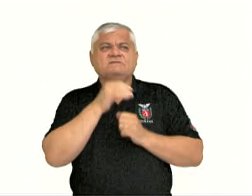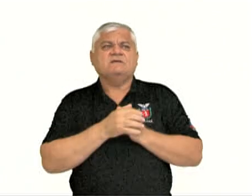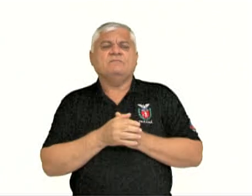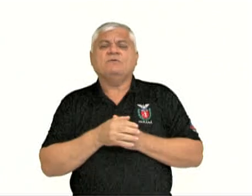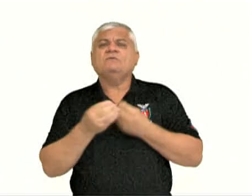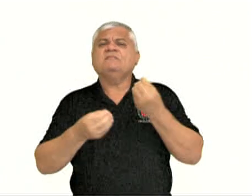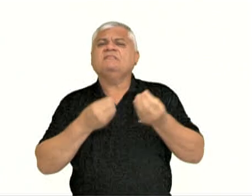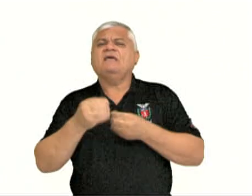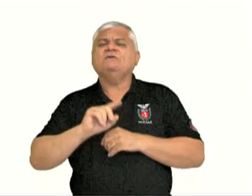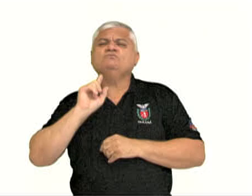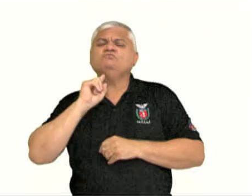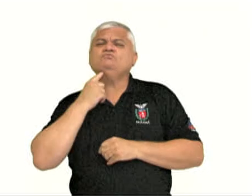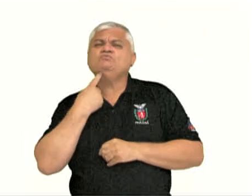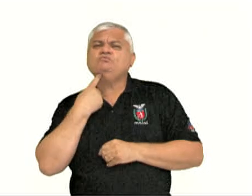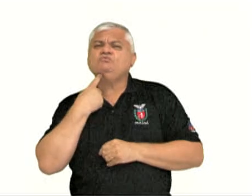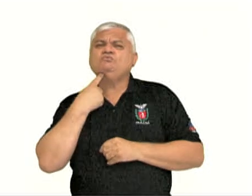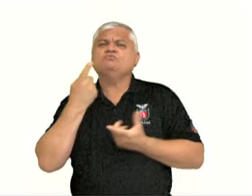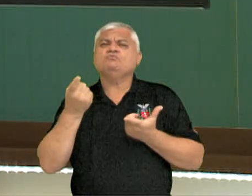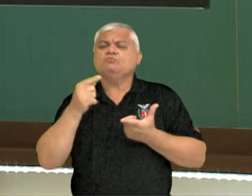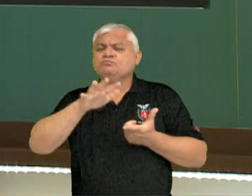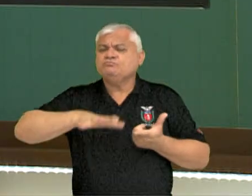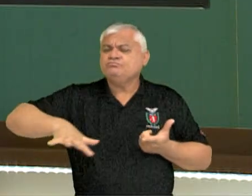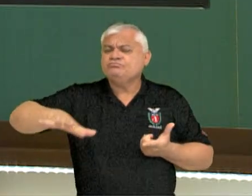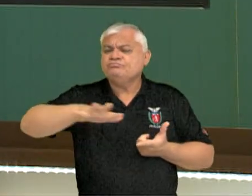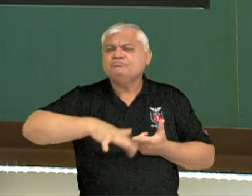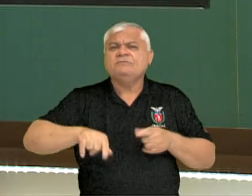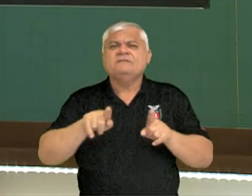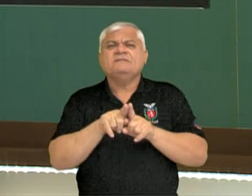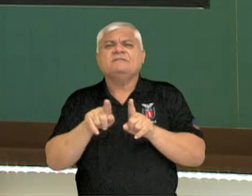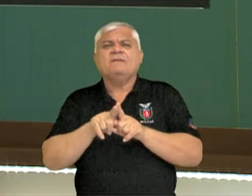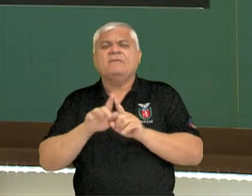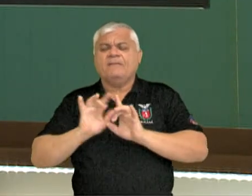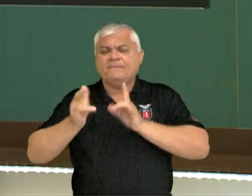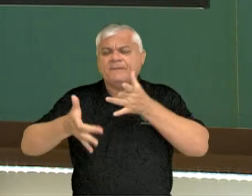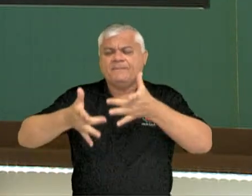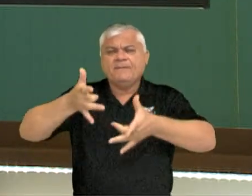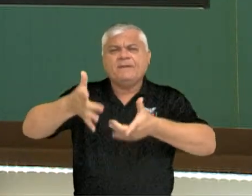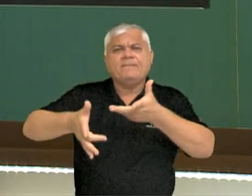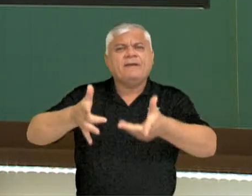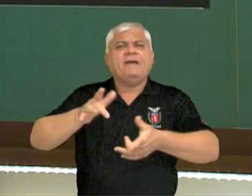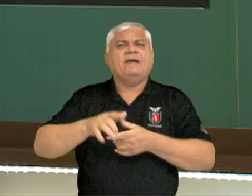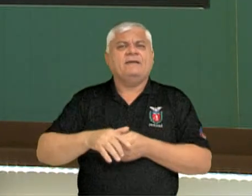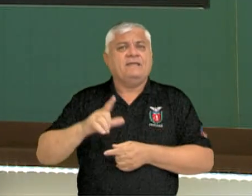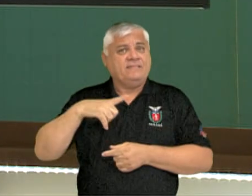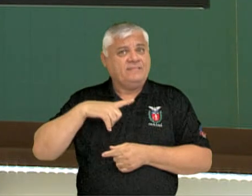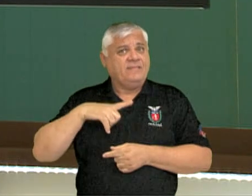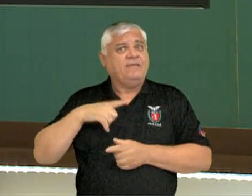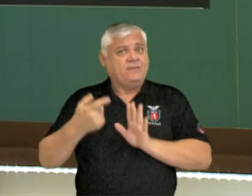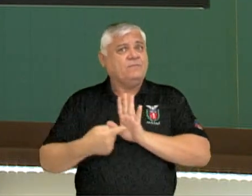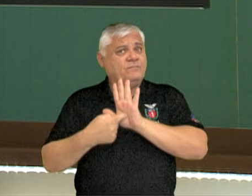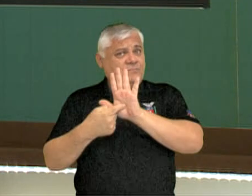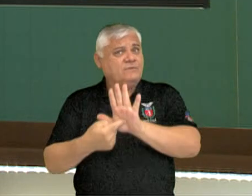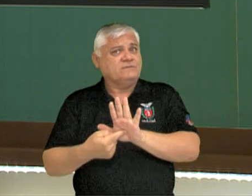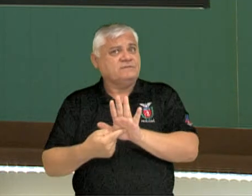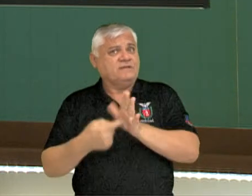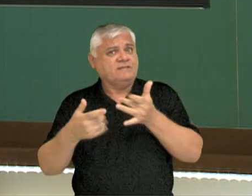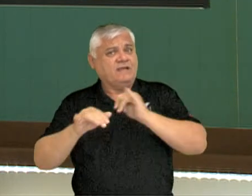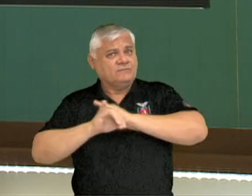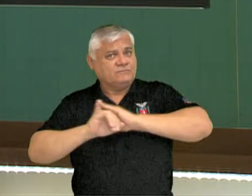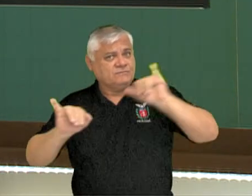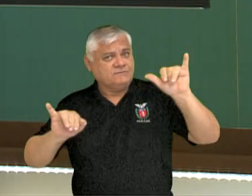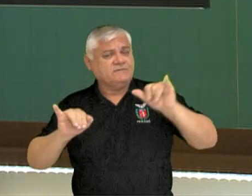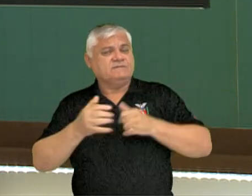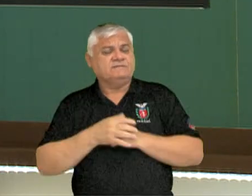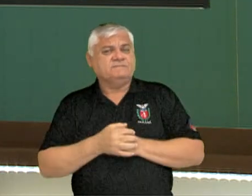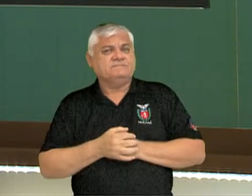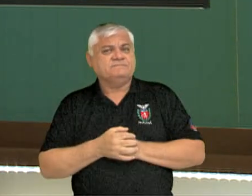indicação de presença de poluentes no ambiente e depósito de minerais, que é como eu mostrei para vocês na notícia lá no início da